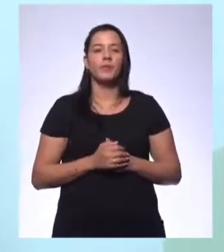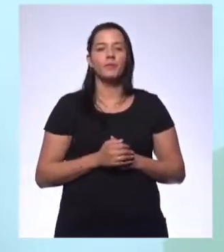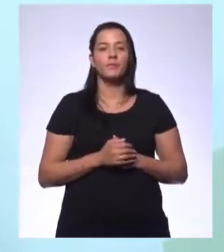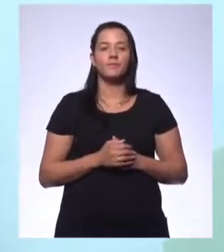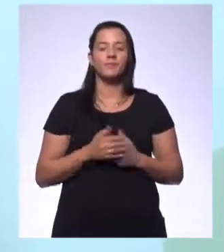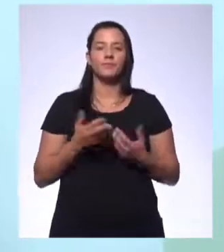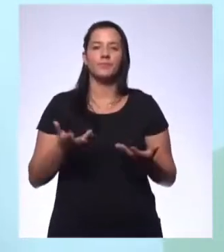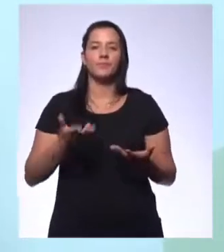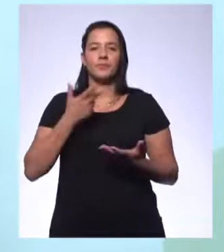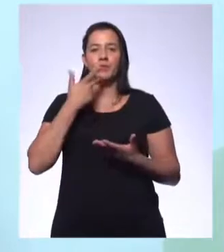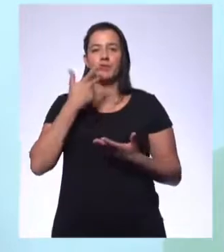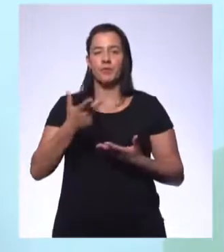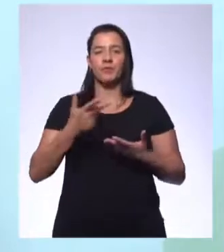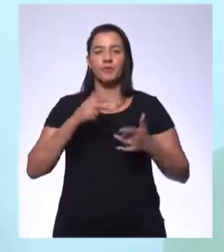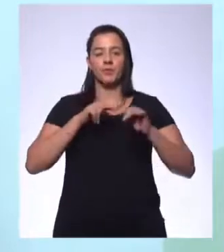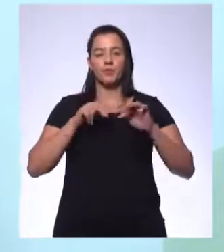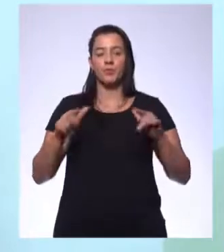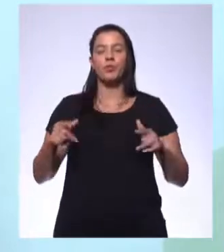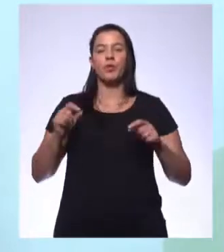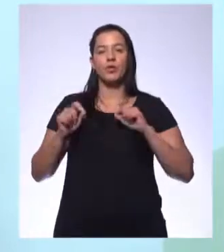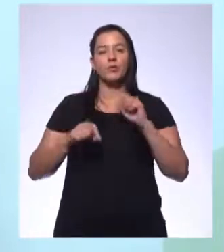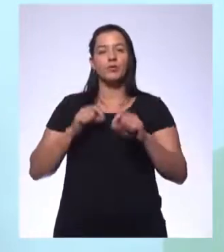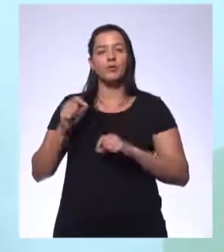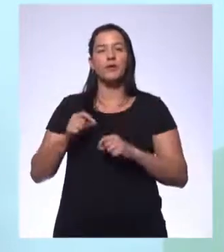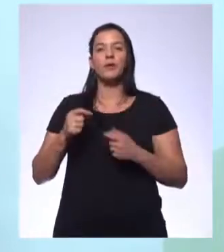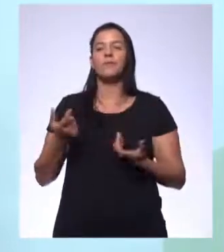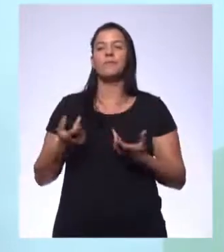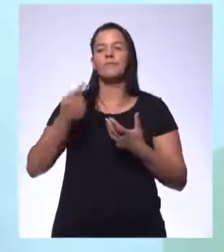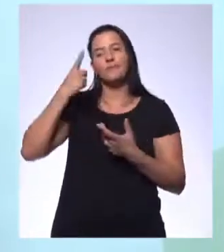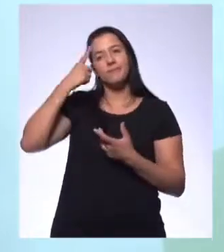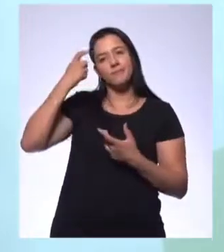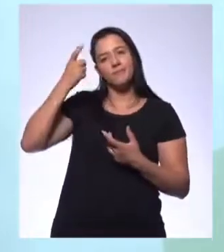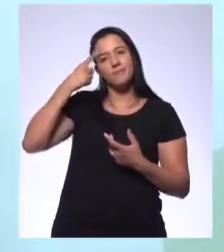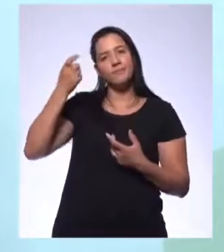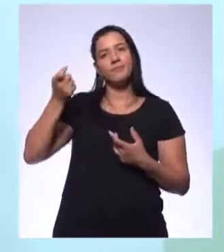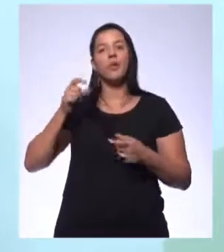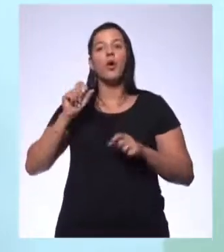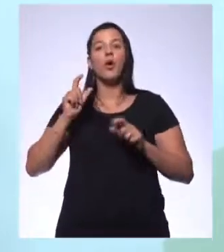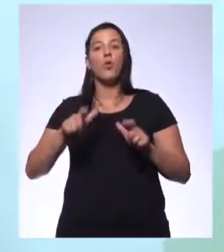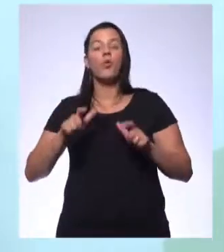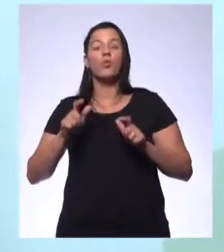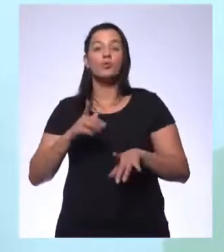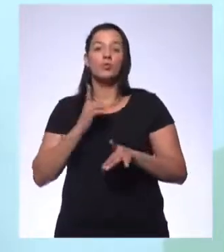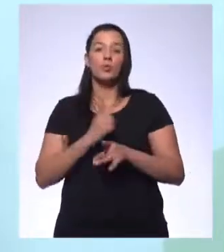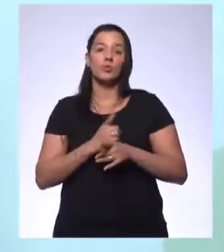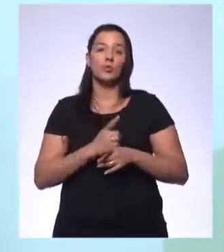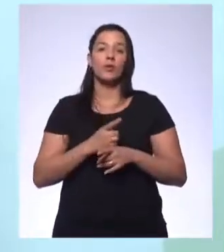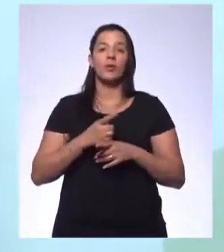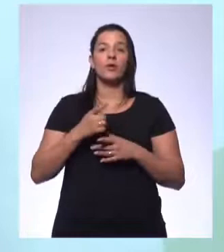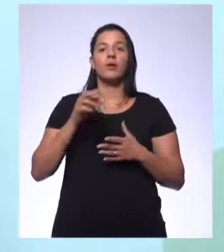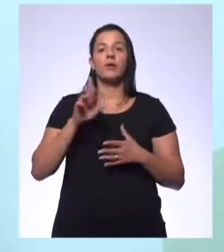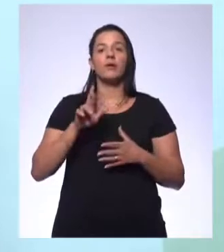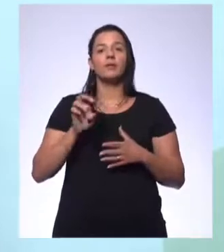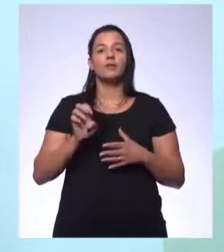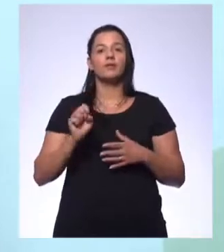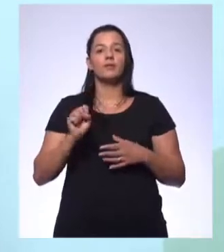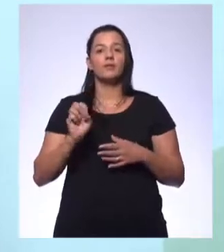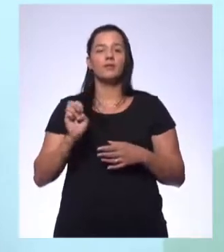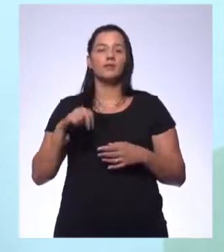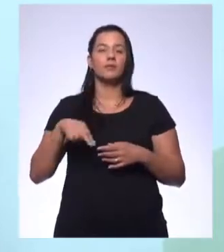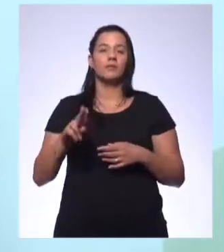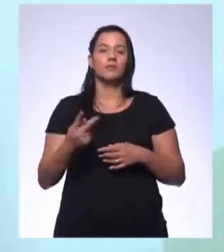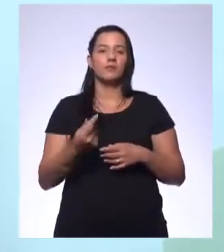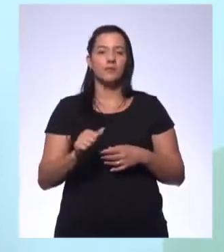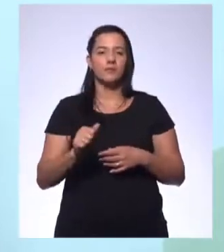sobre resenha crítica, sobre quem constrói a resenha crítica, onde você acha a resenha crítica. A gente partiu do princípio lá do